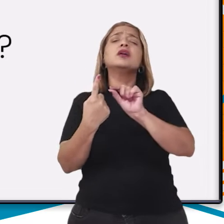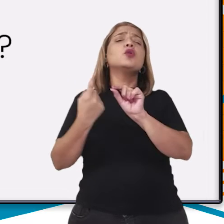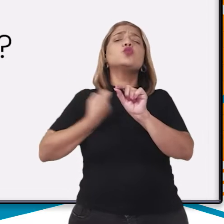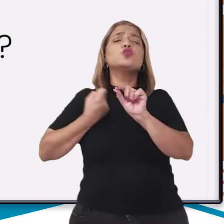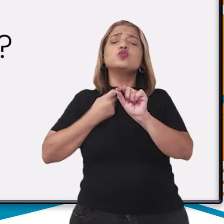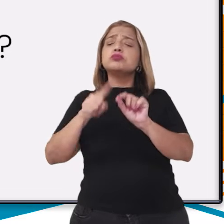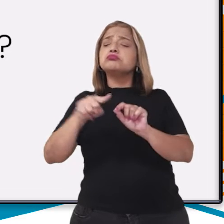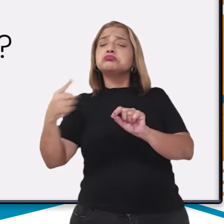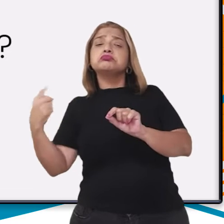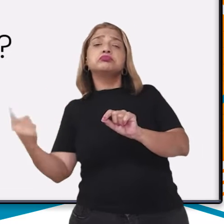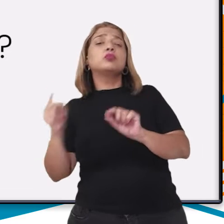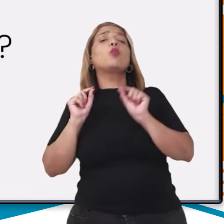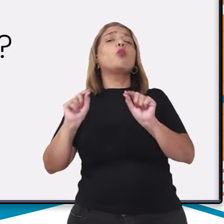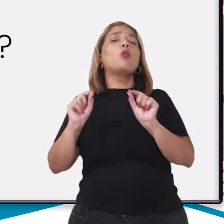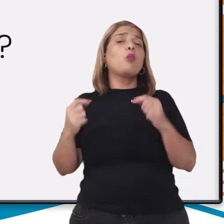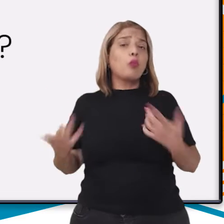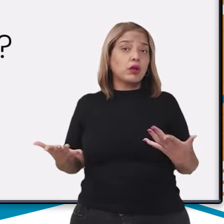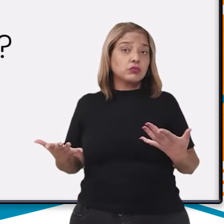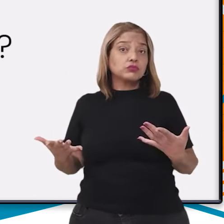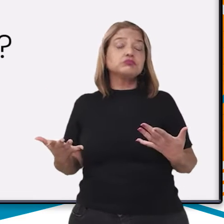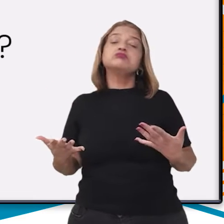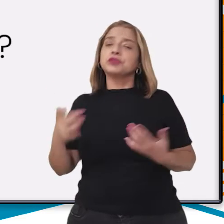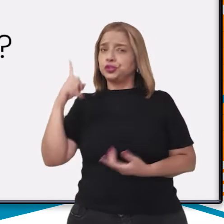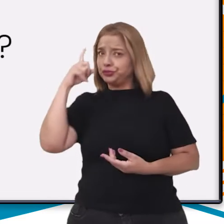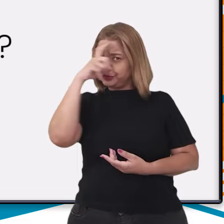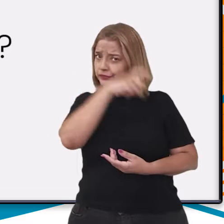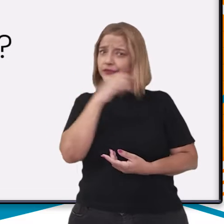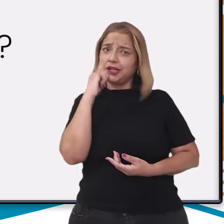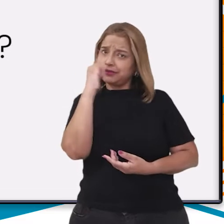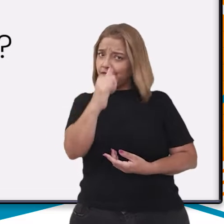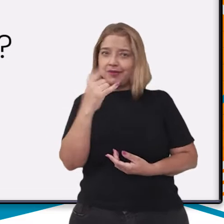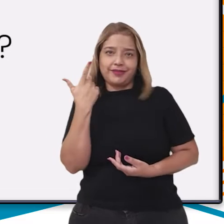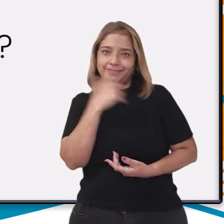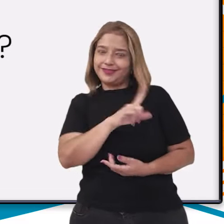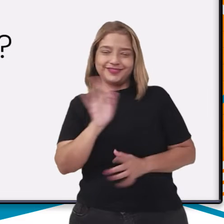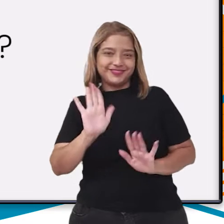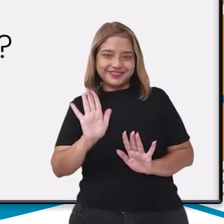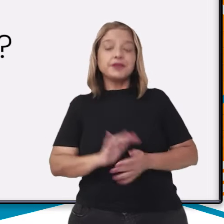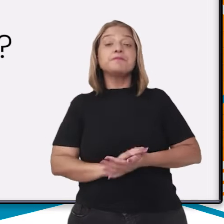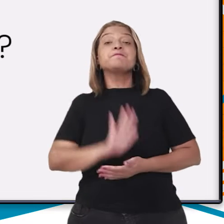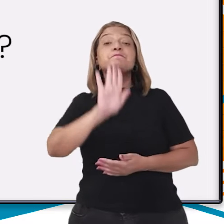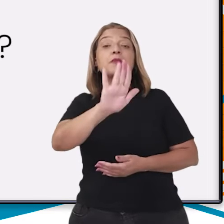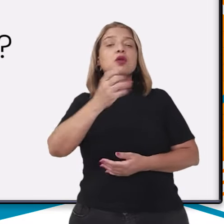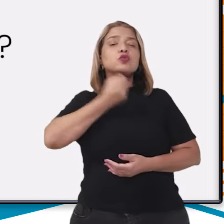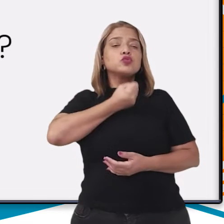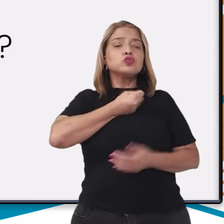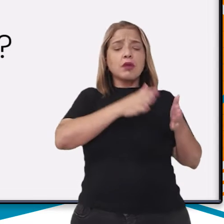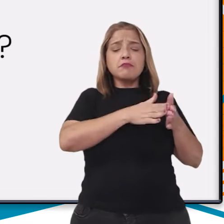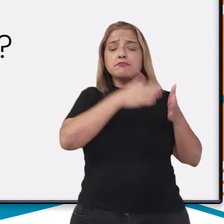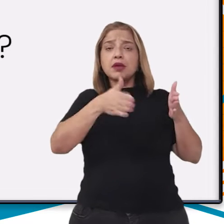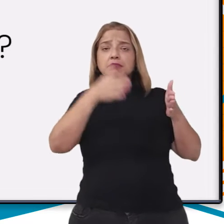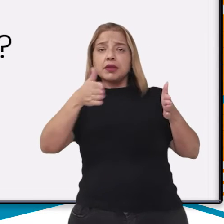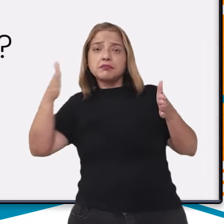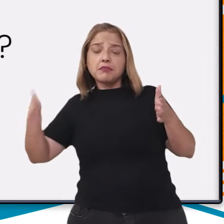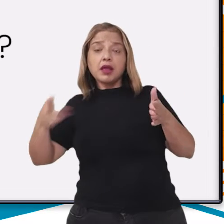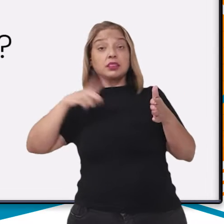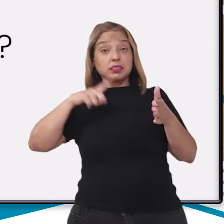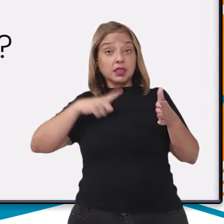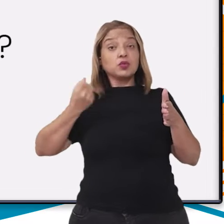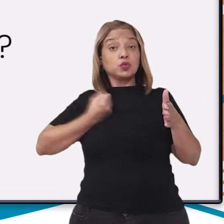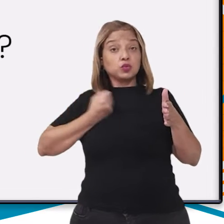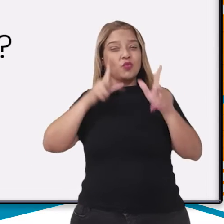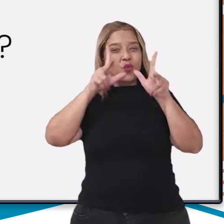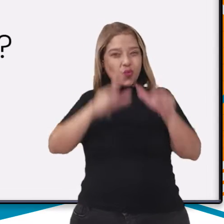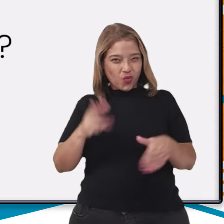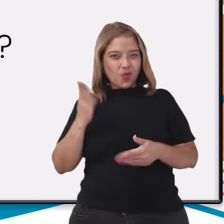983241. Quais seriam os próximos números aqui? Difícil dizer. As sequências como estas,